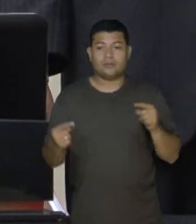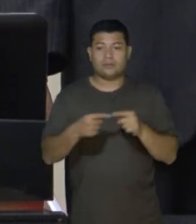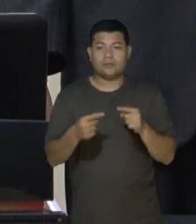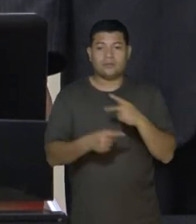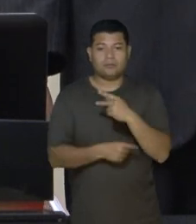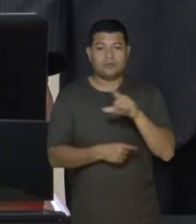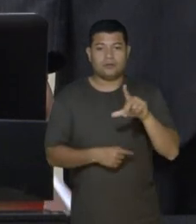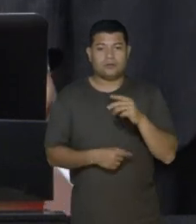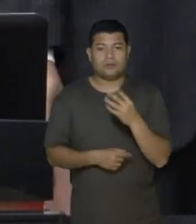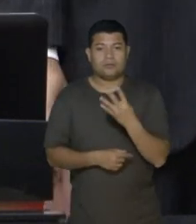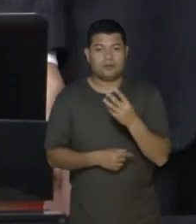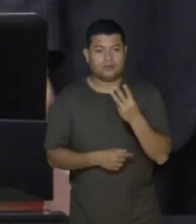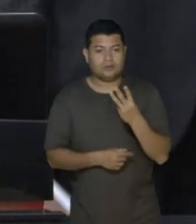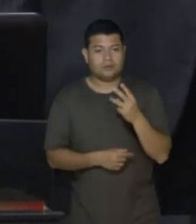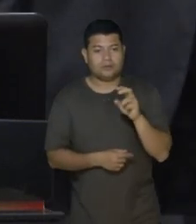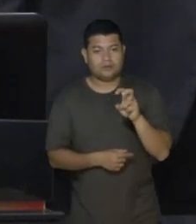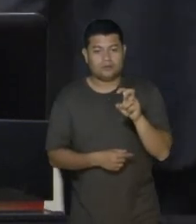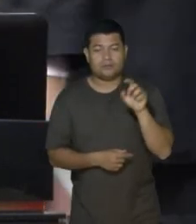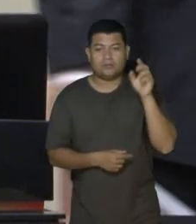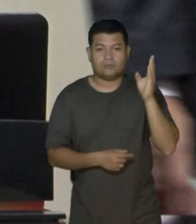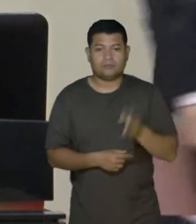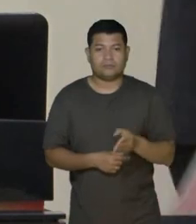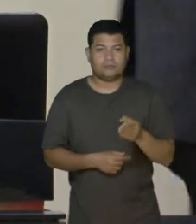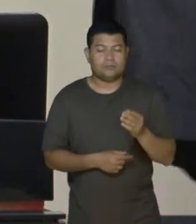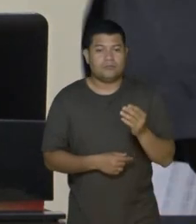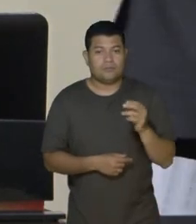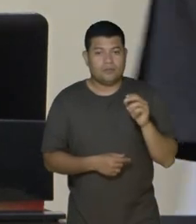351/19, de autoria da deputada Marlene Flenger.